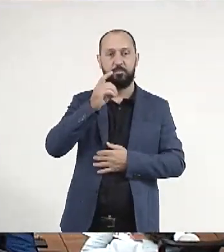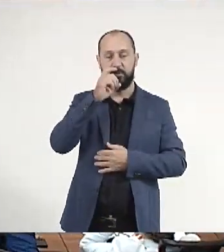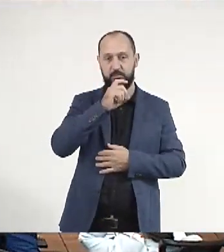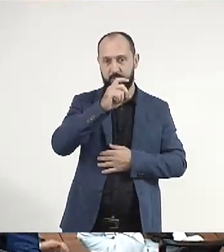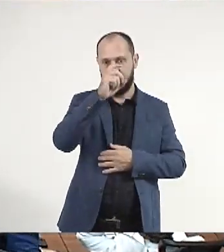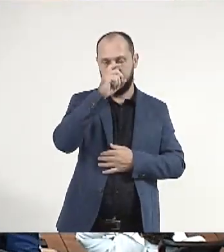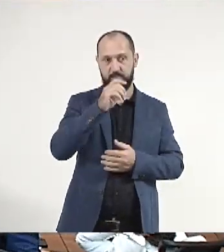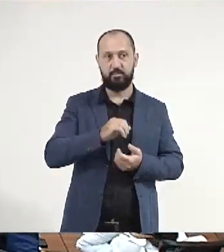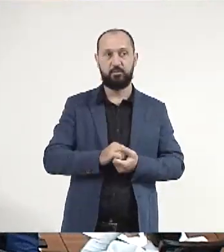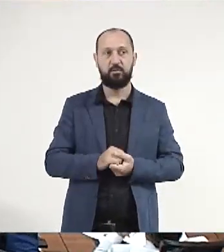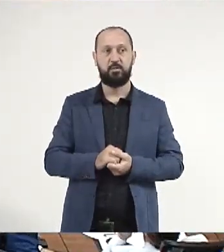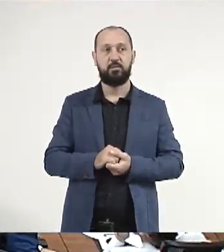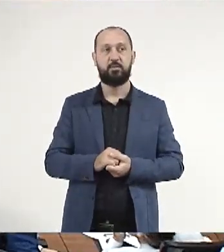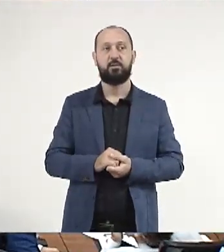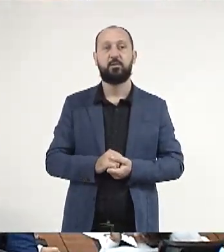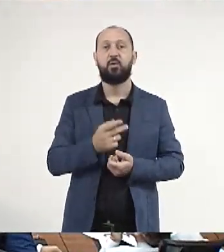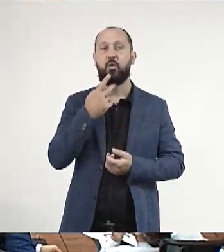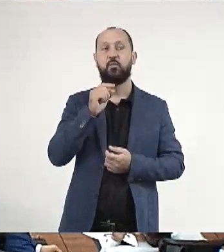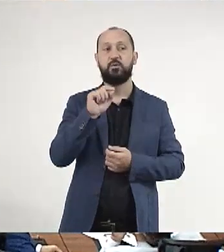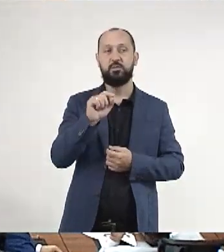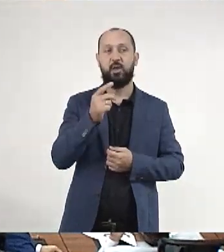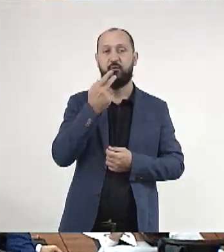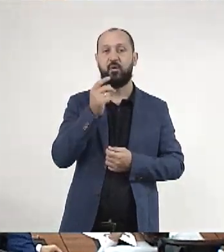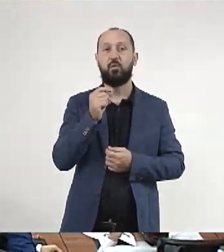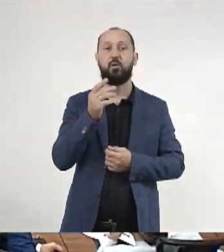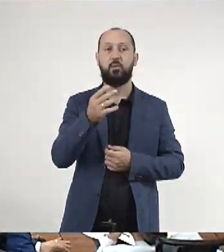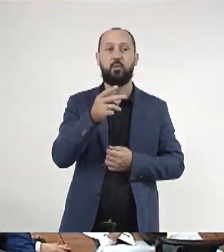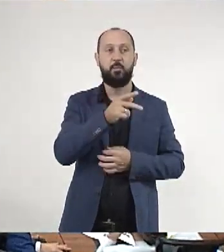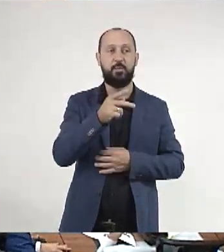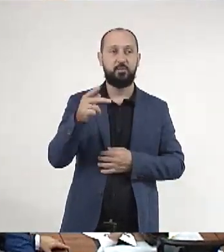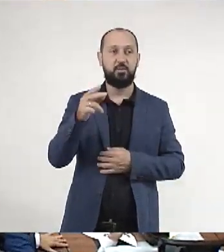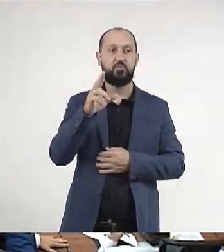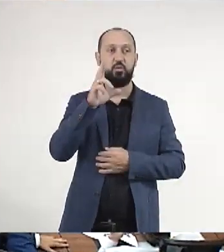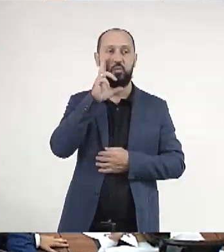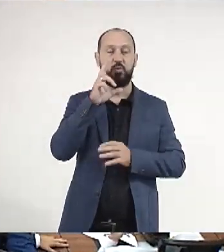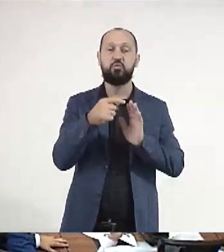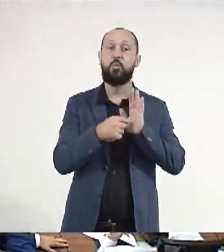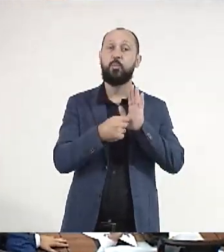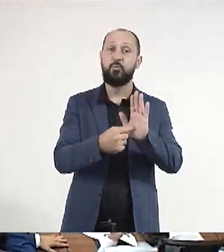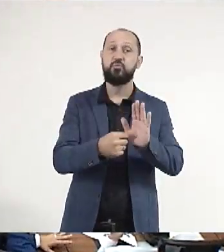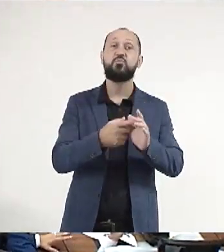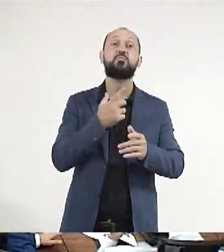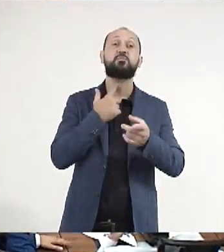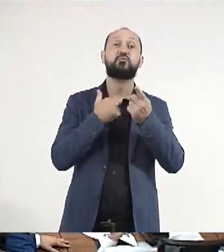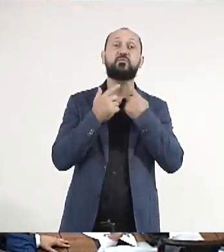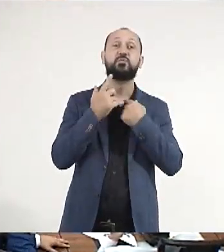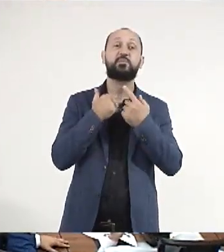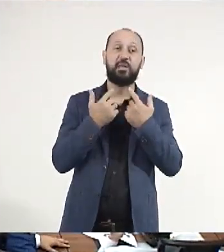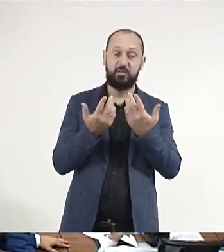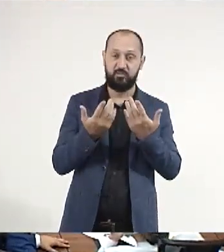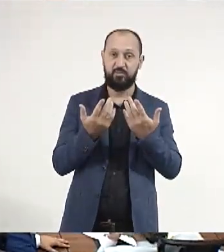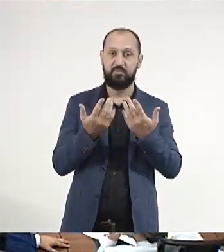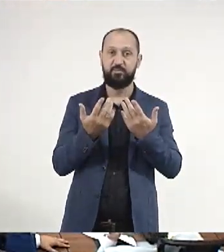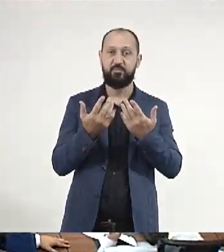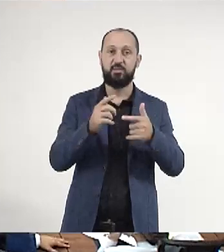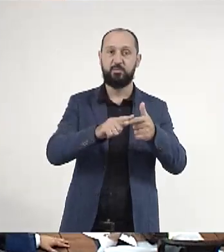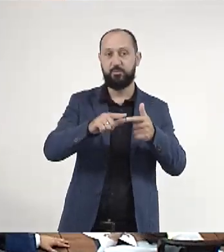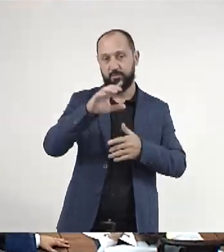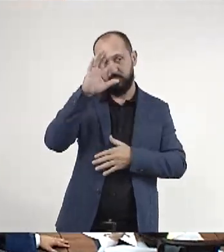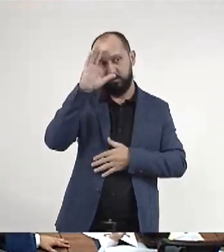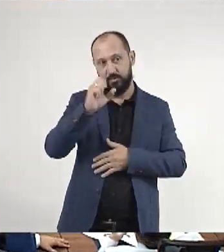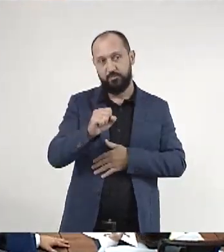Zeca. E, como disse Vossa Excelência, o presidente Lula já mostrou disposição, né, de resolver